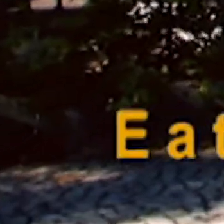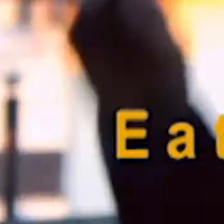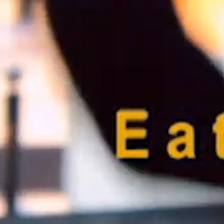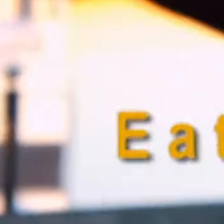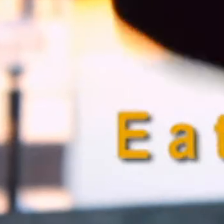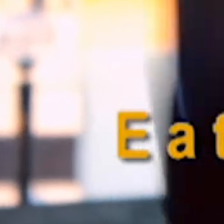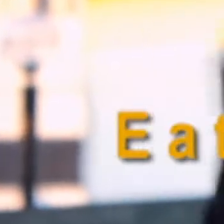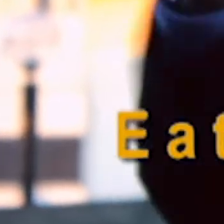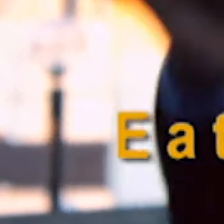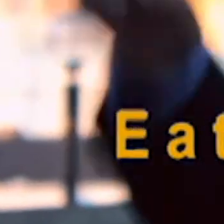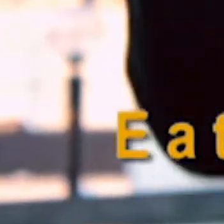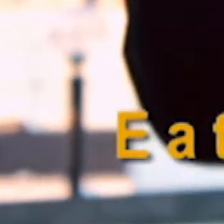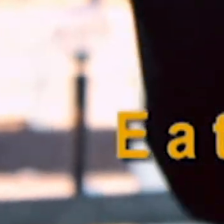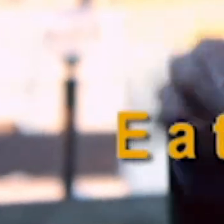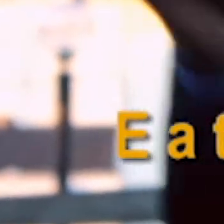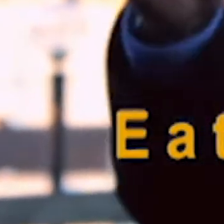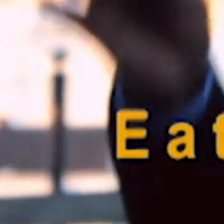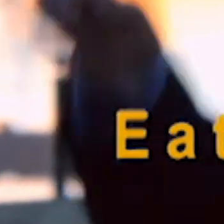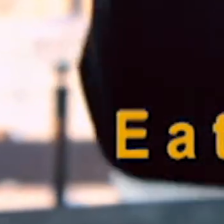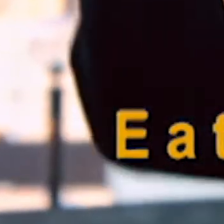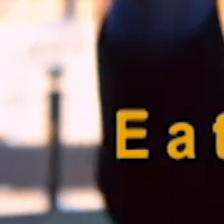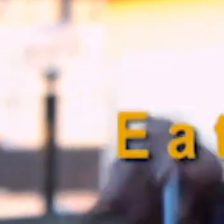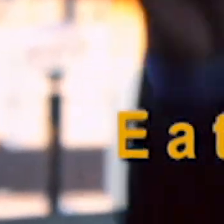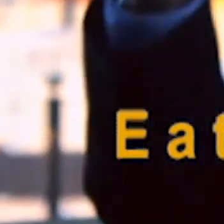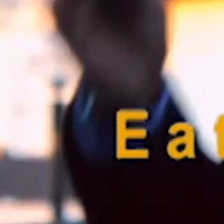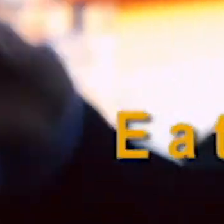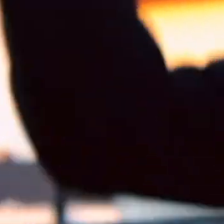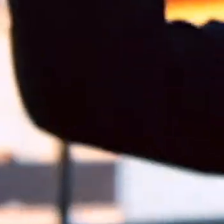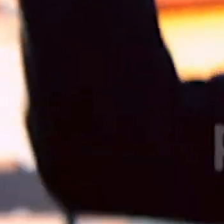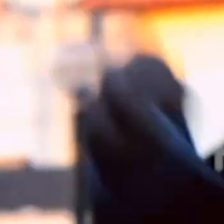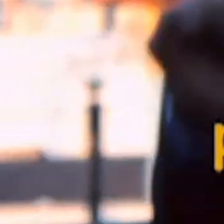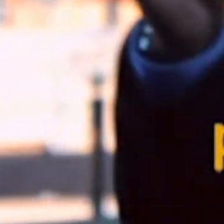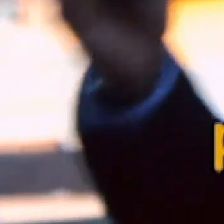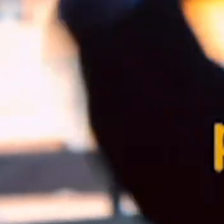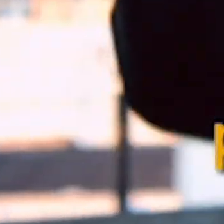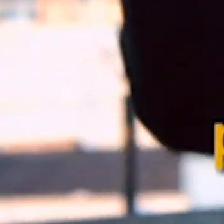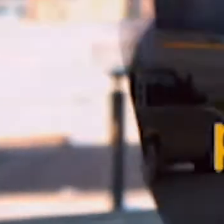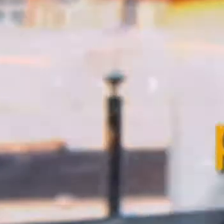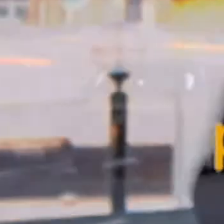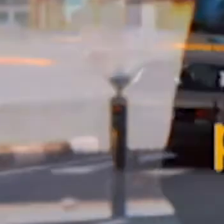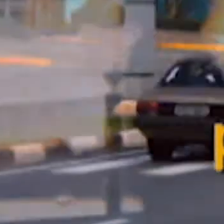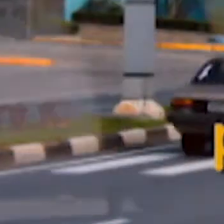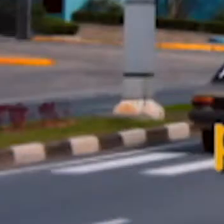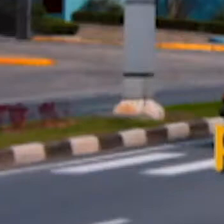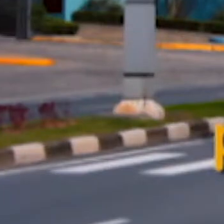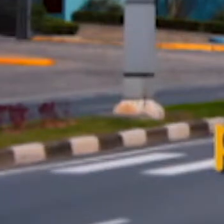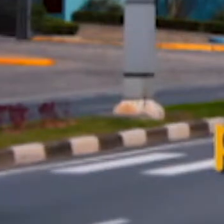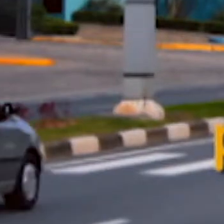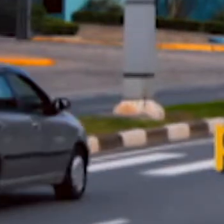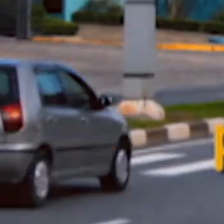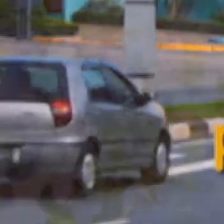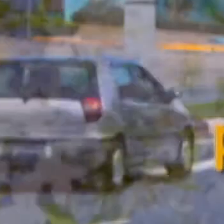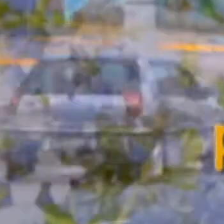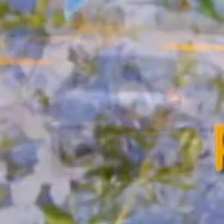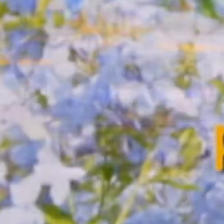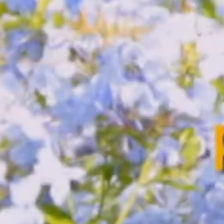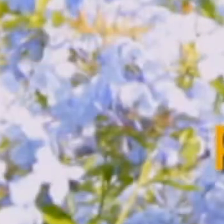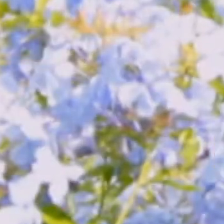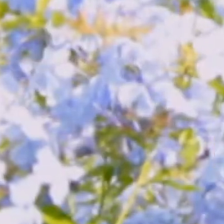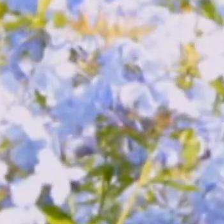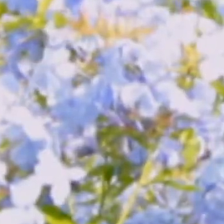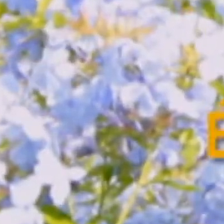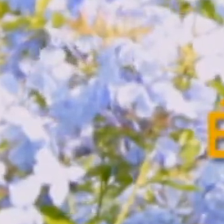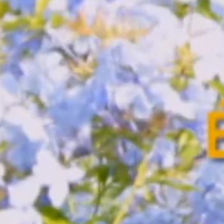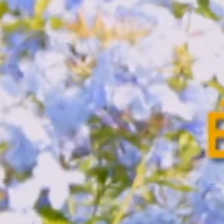E a tua alma é um sonho brilhante para conduzir teu povo